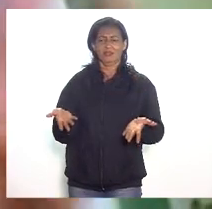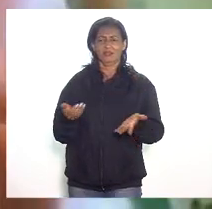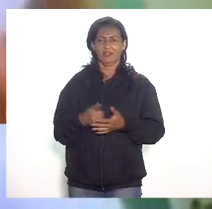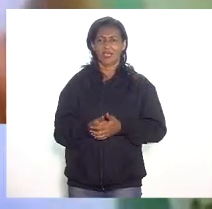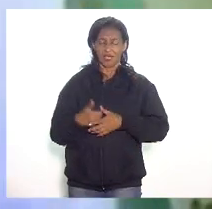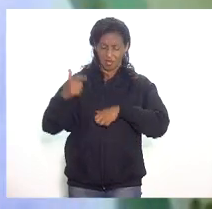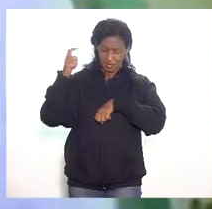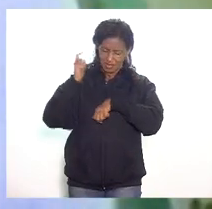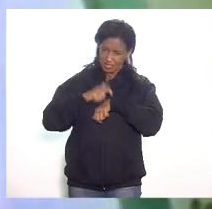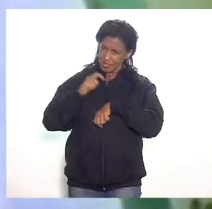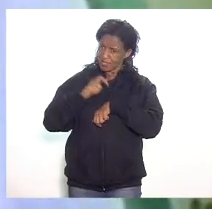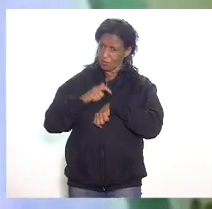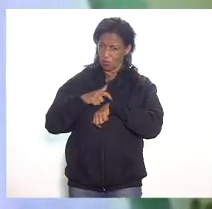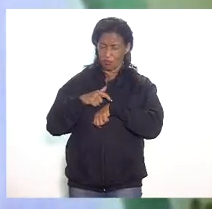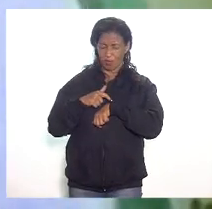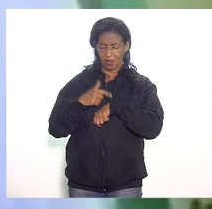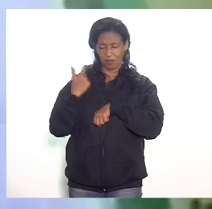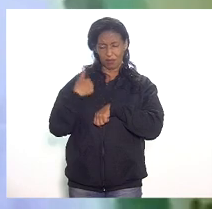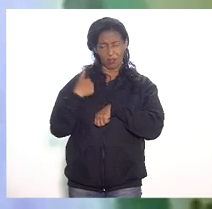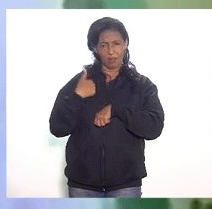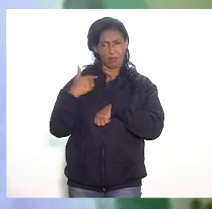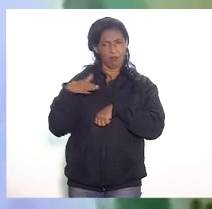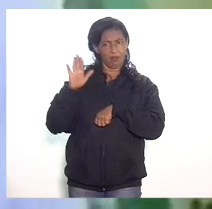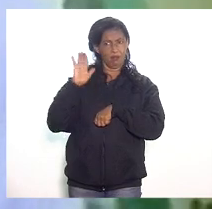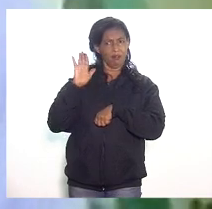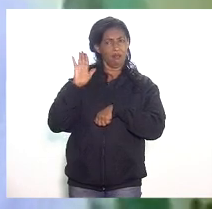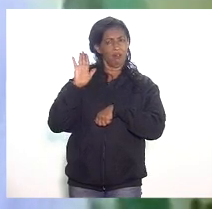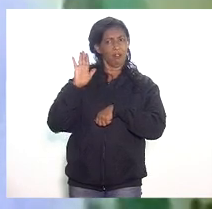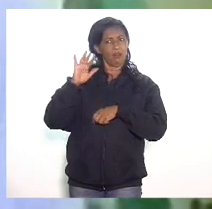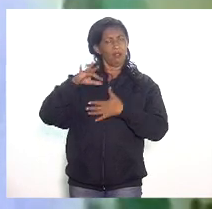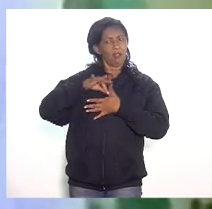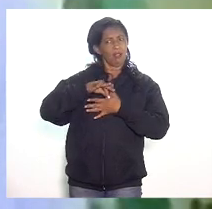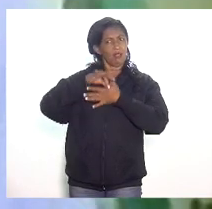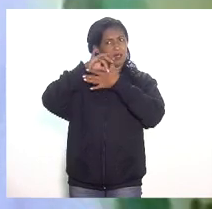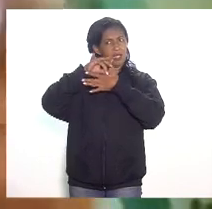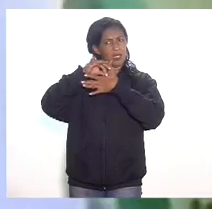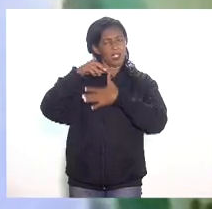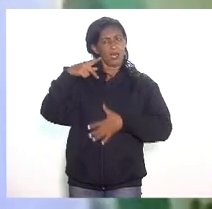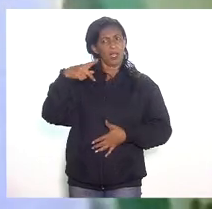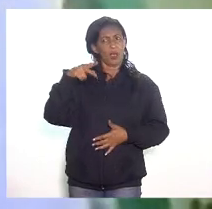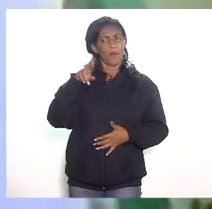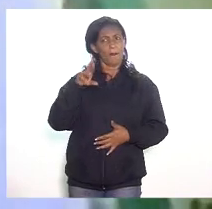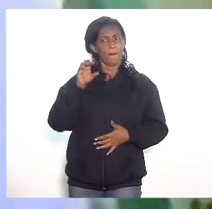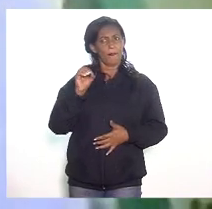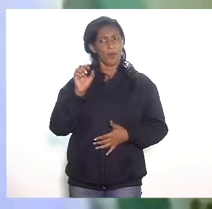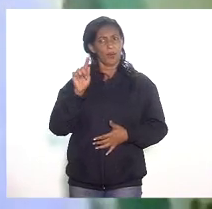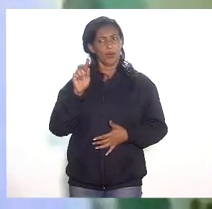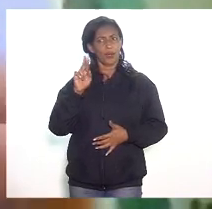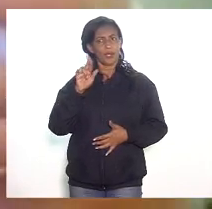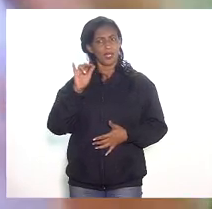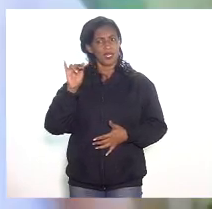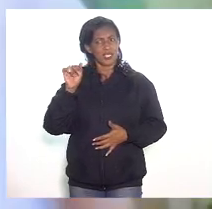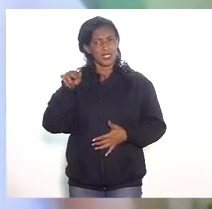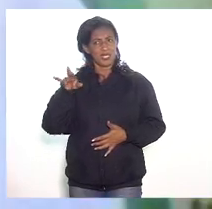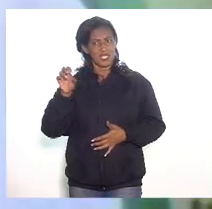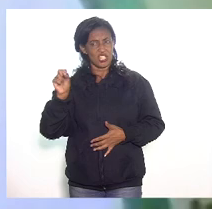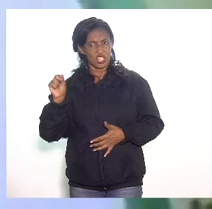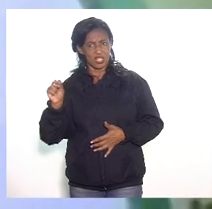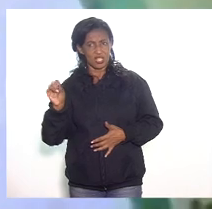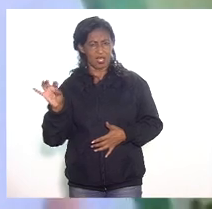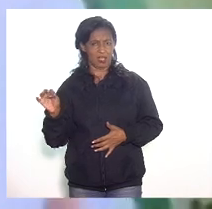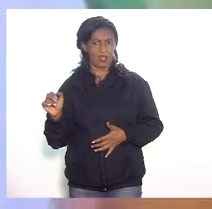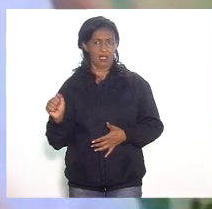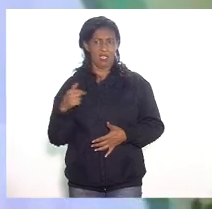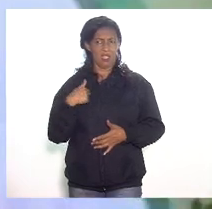momento, declaro que efetivamente como líder progressista sou contra a esse aumento de taxa